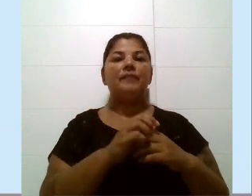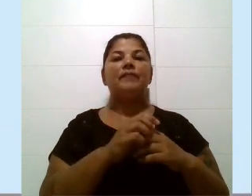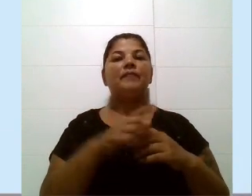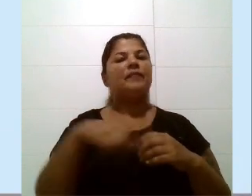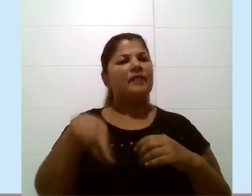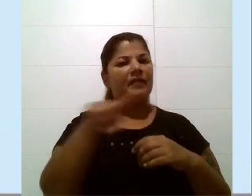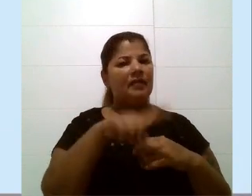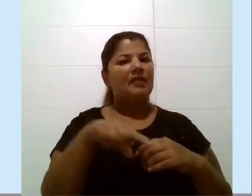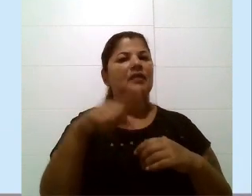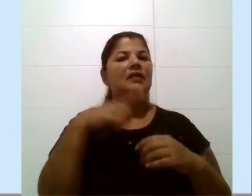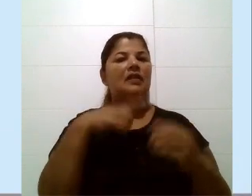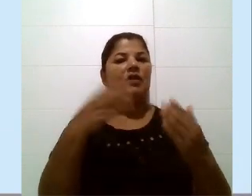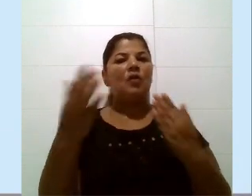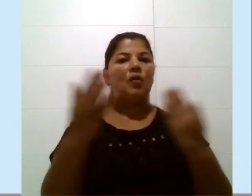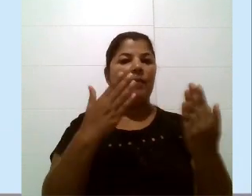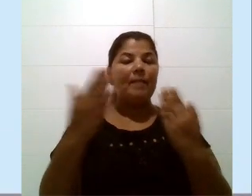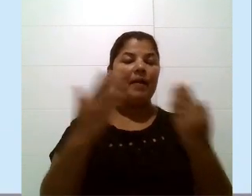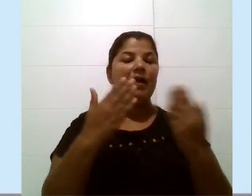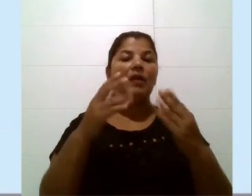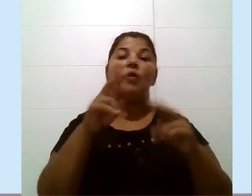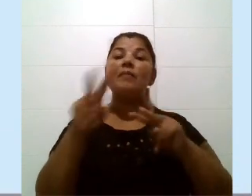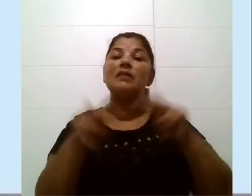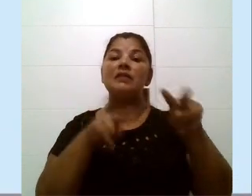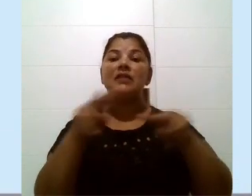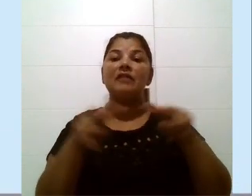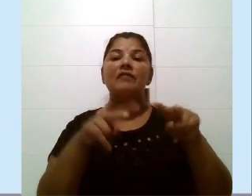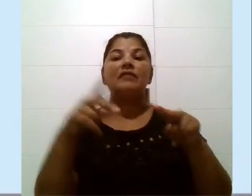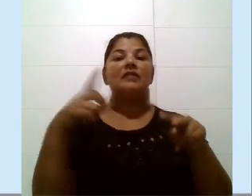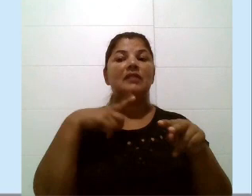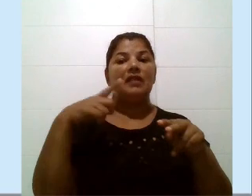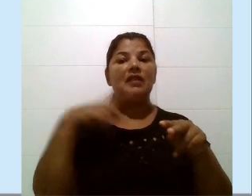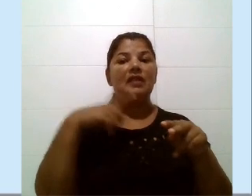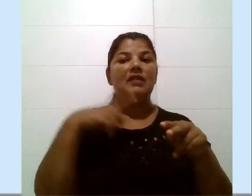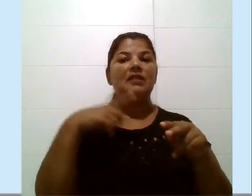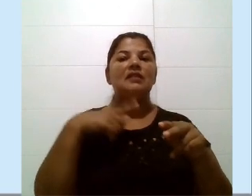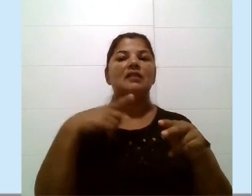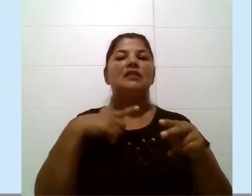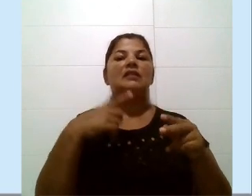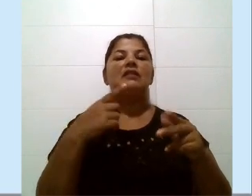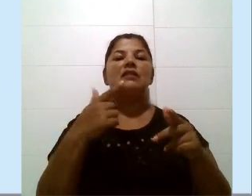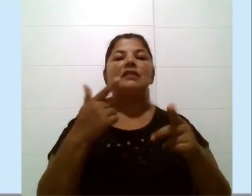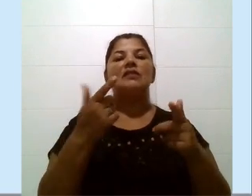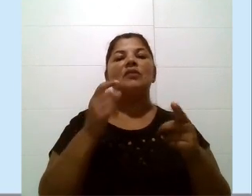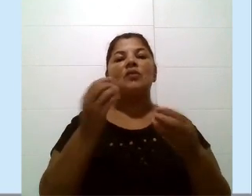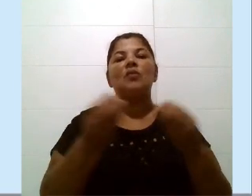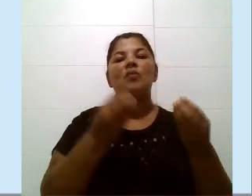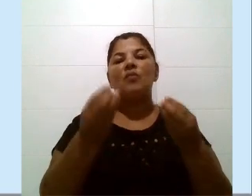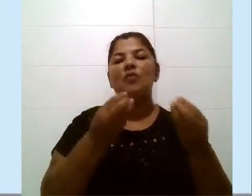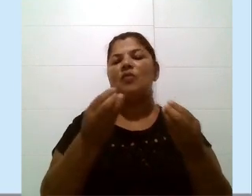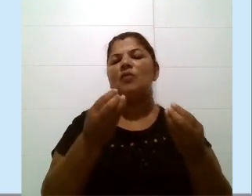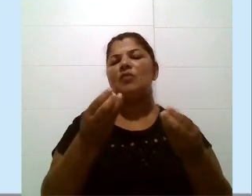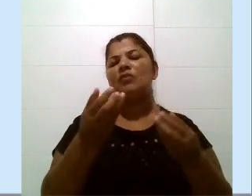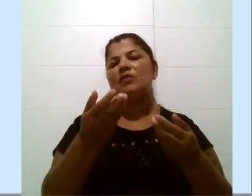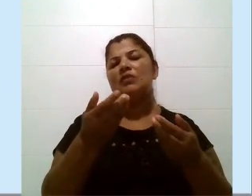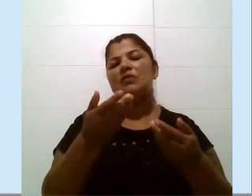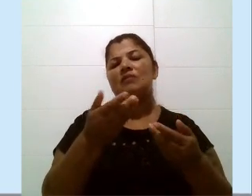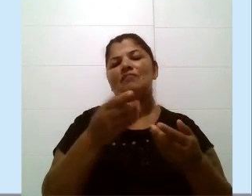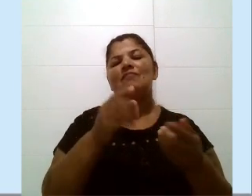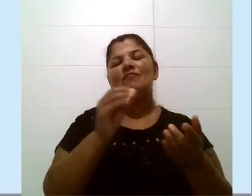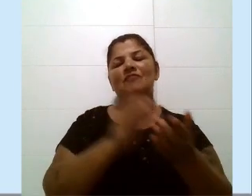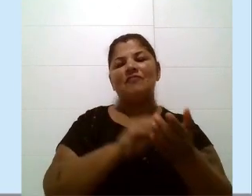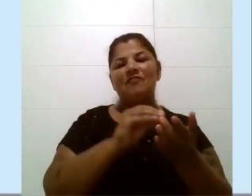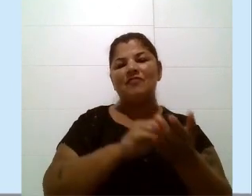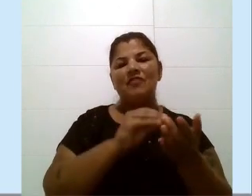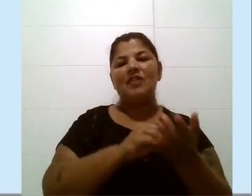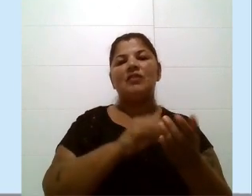conseguindo observar que existe aí, né? Existem questões aí relacionadas à improdutividade